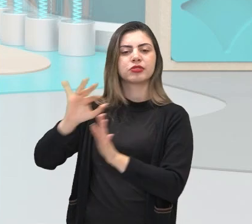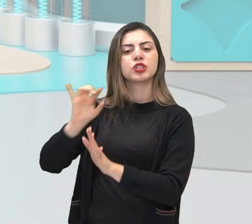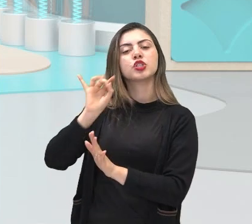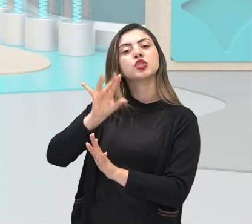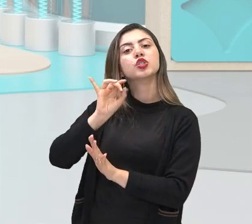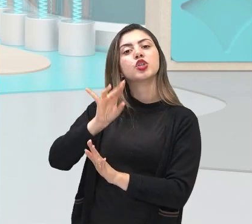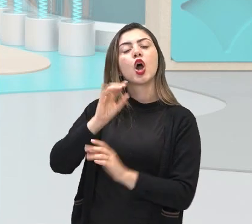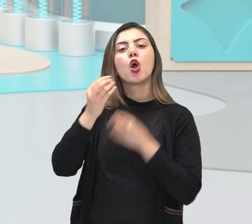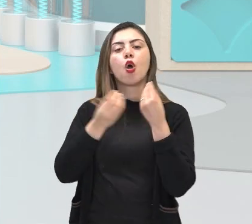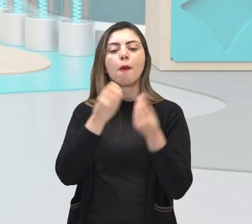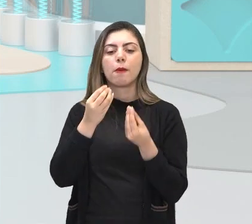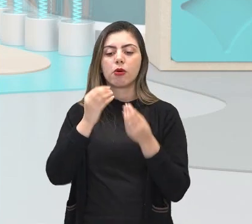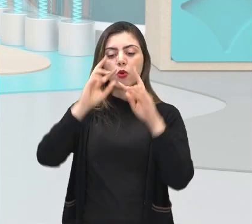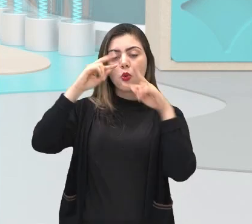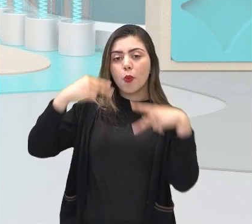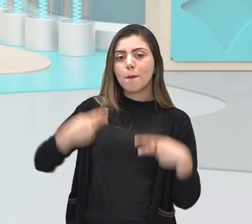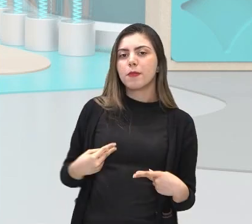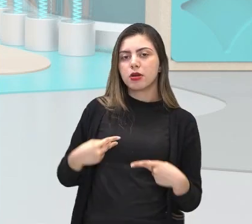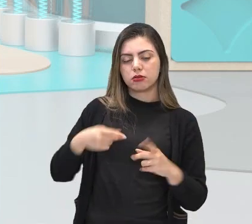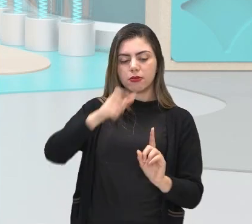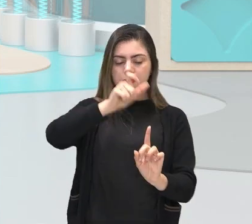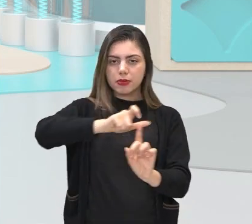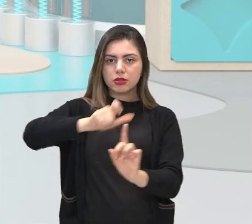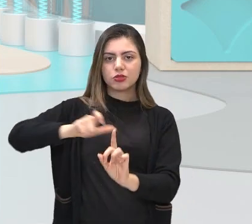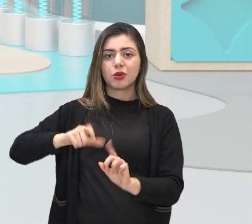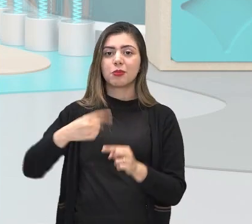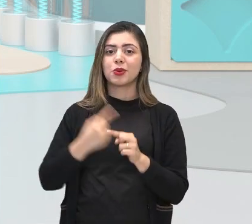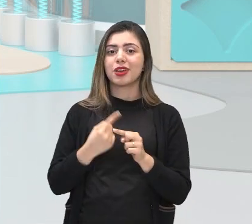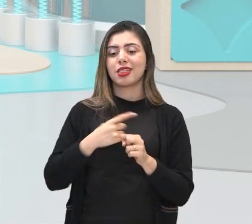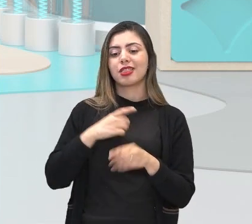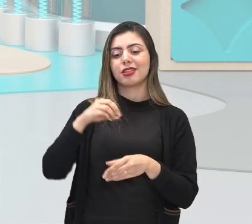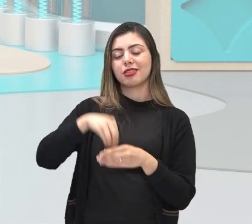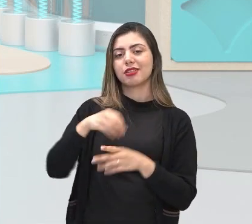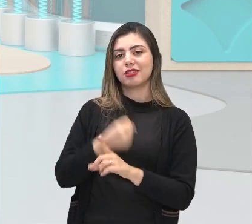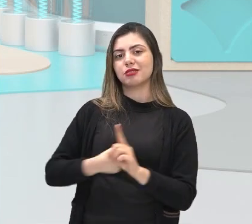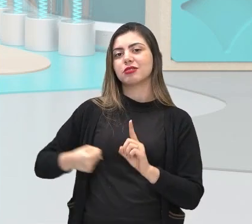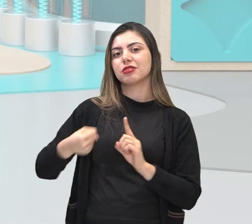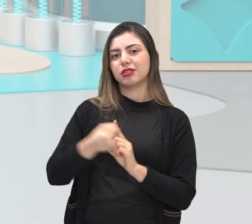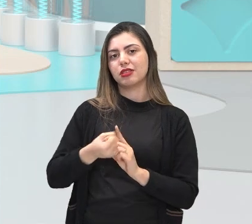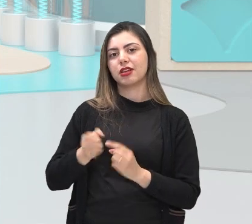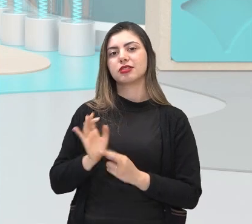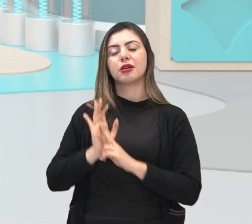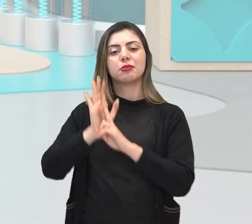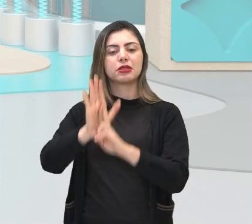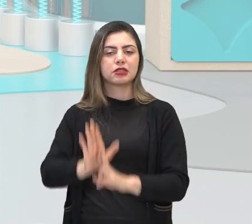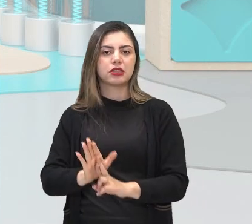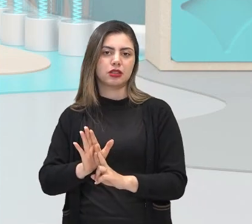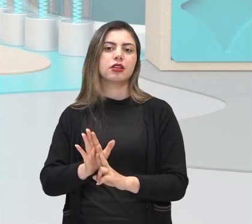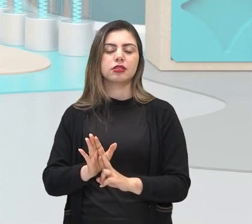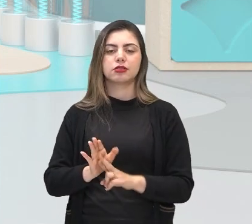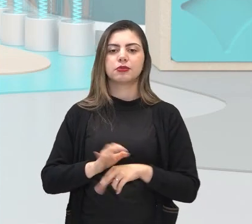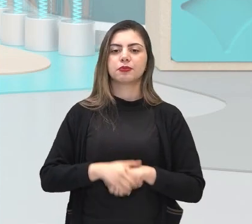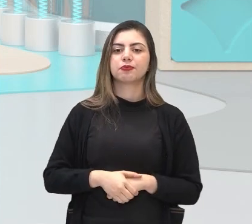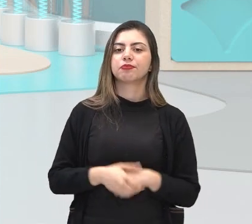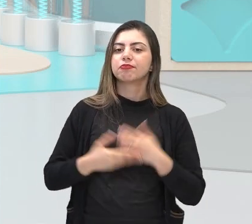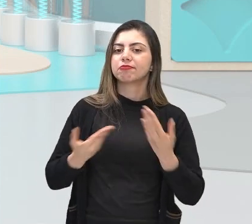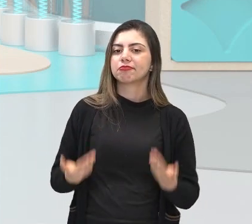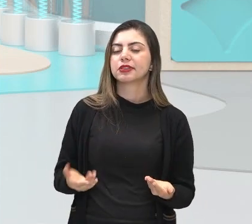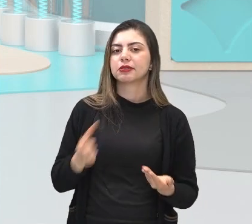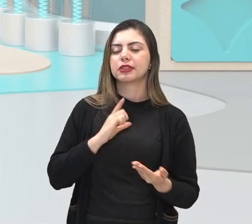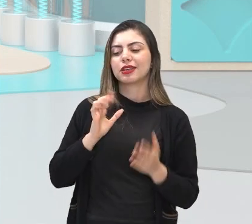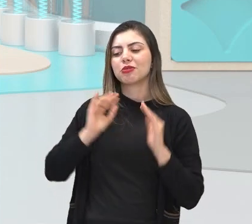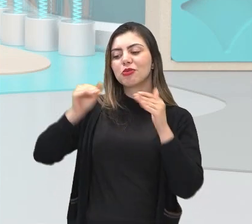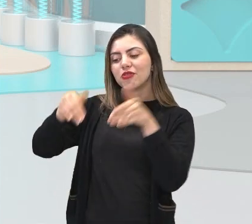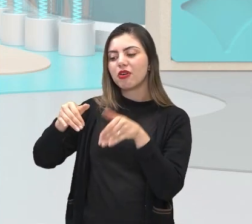justamente porque ele trazia aí o contexto social né a aproximação a afeição à parte mais